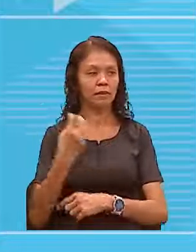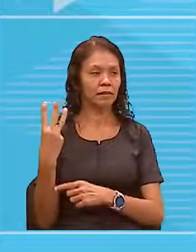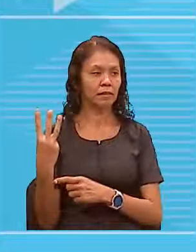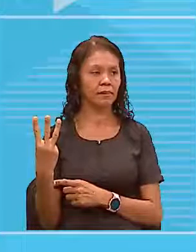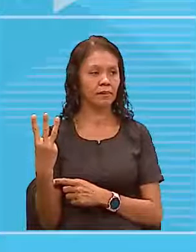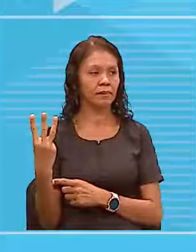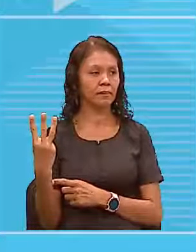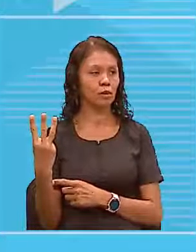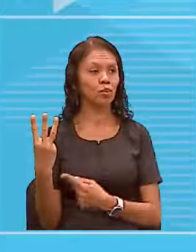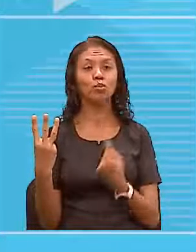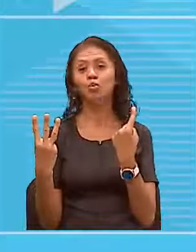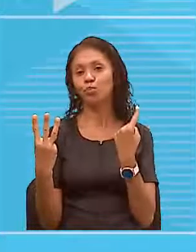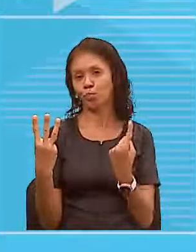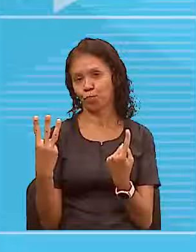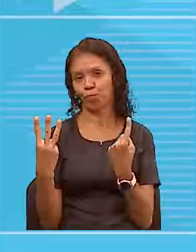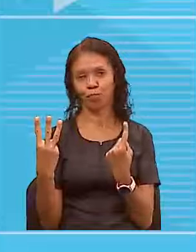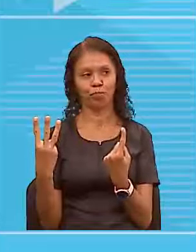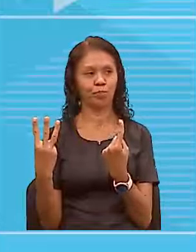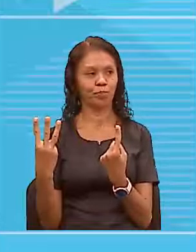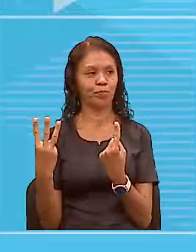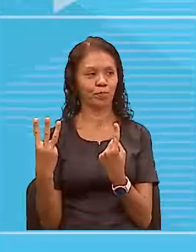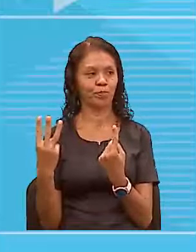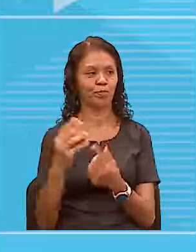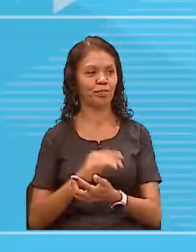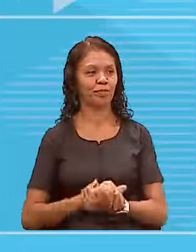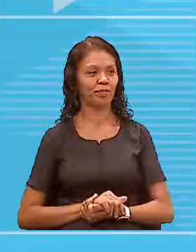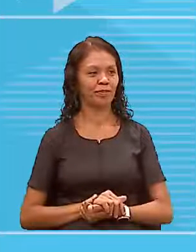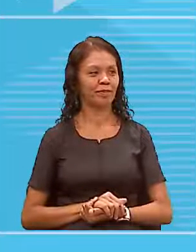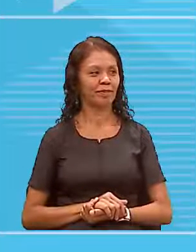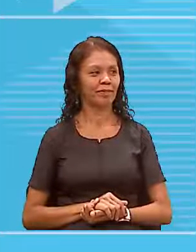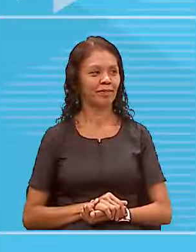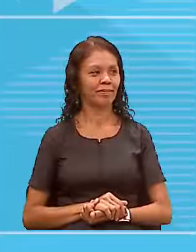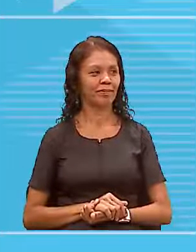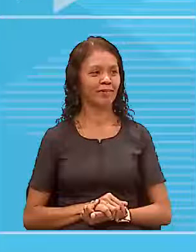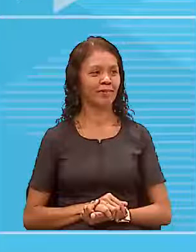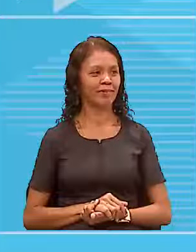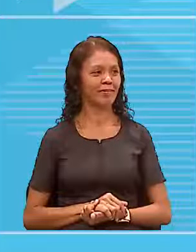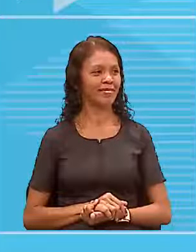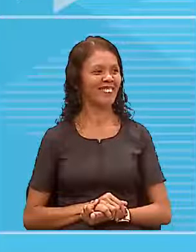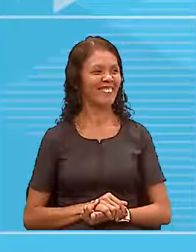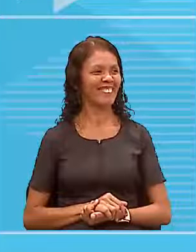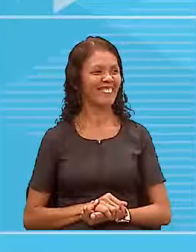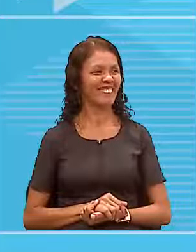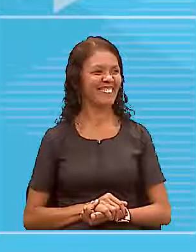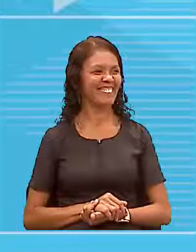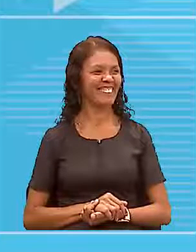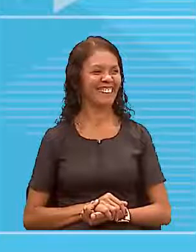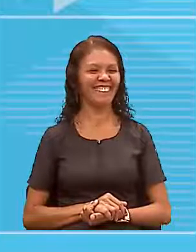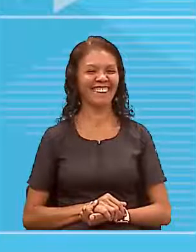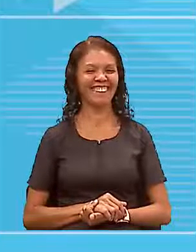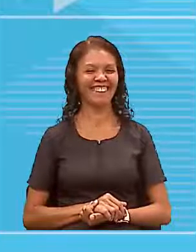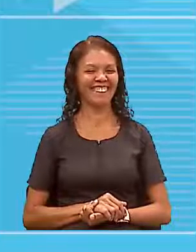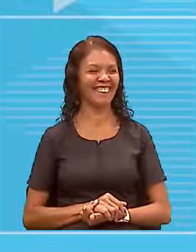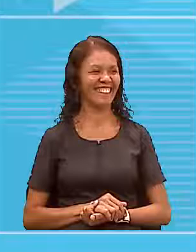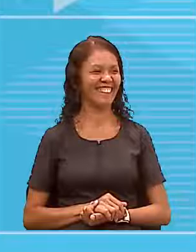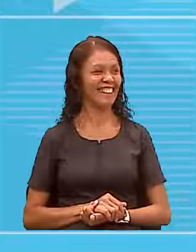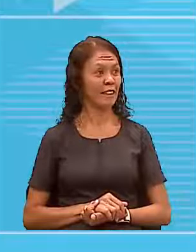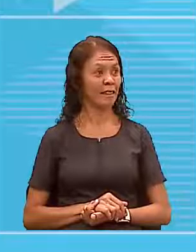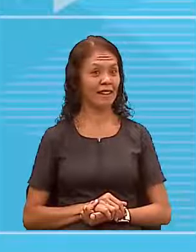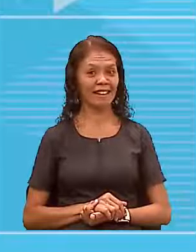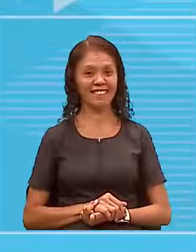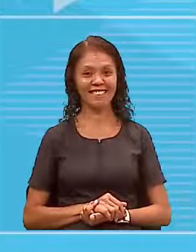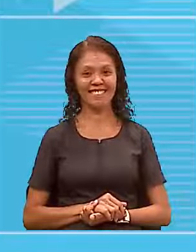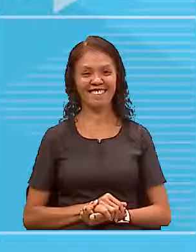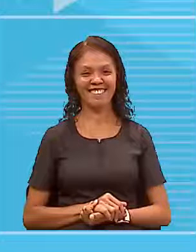só tem um. Então tem uma família que só tem três meninos. Se eu pudesse e o dinheiro desse, queria ter